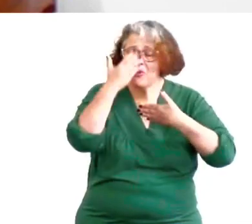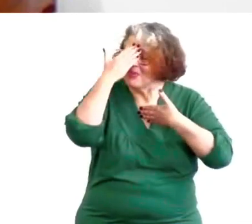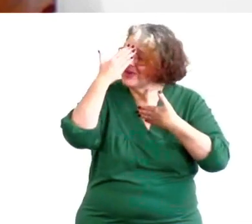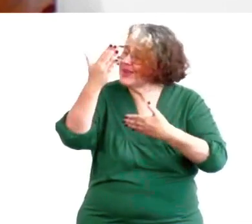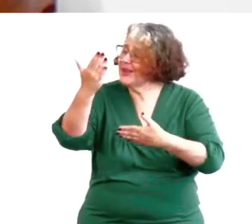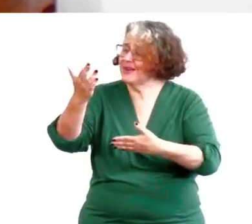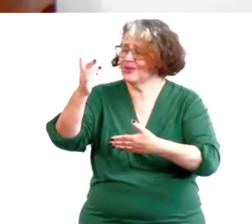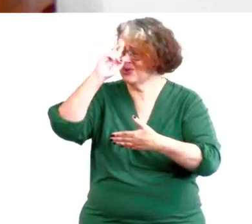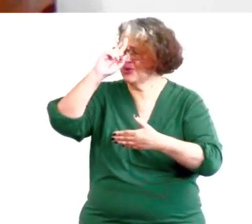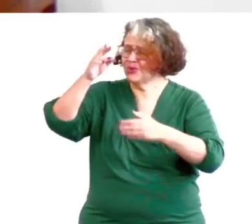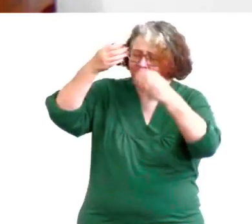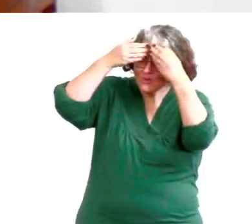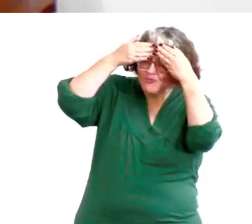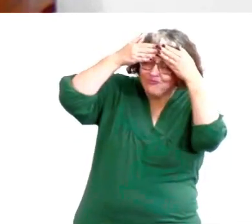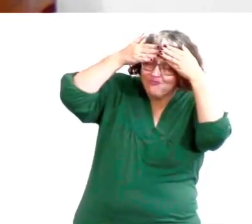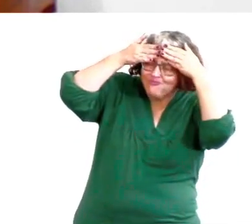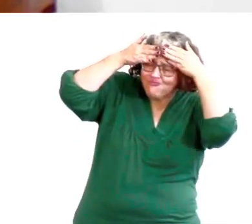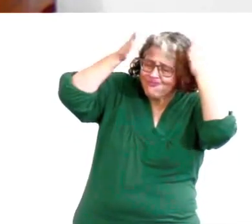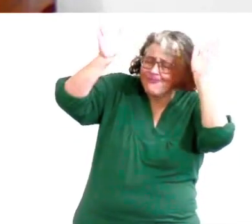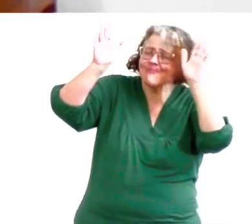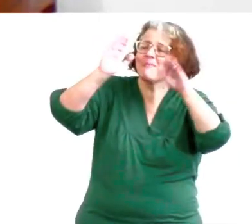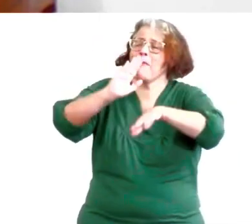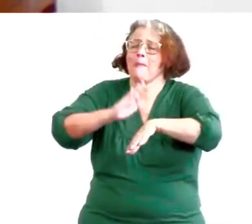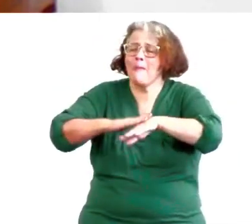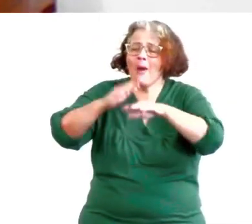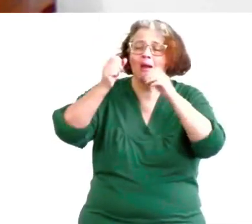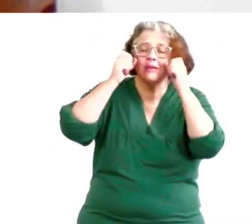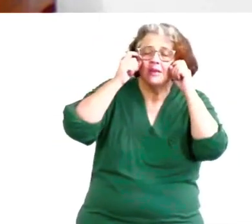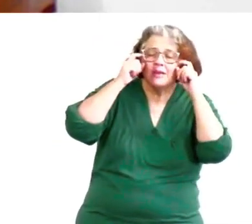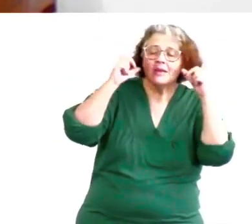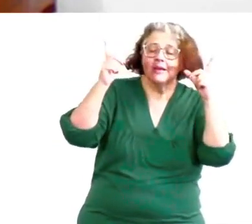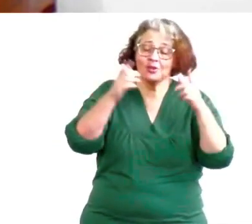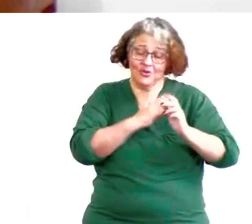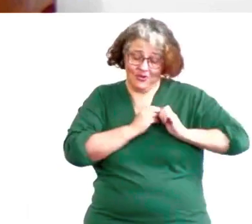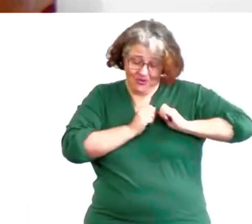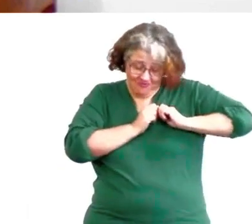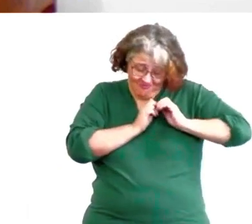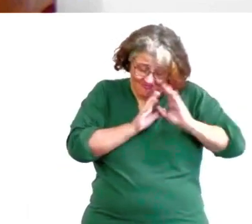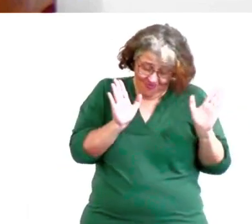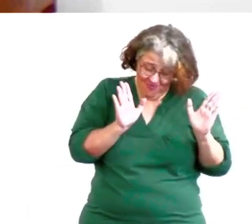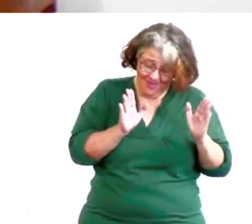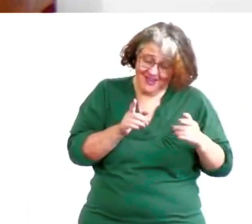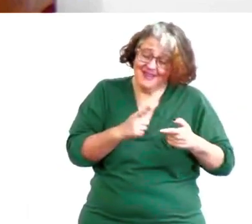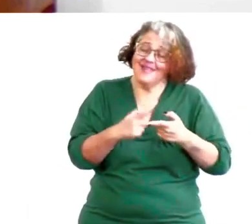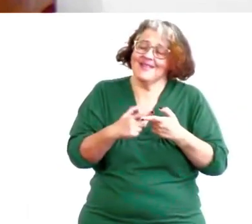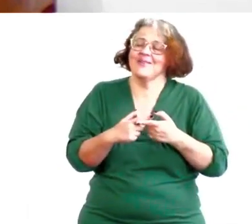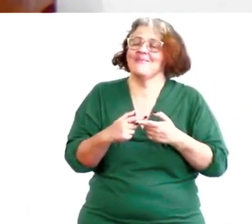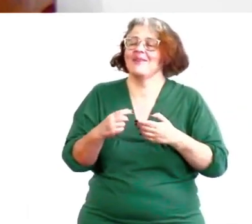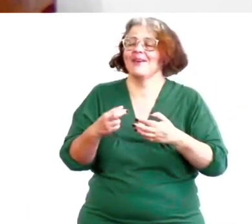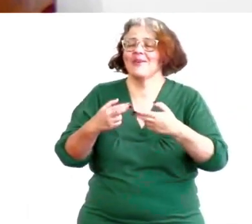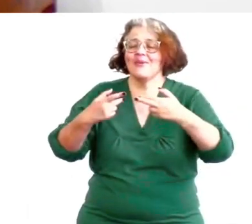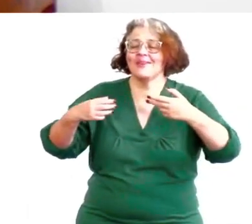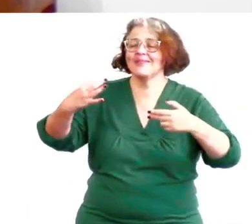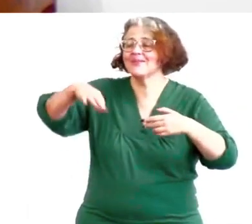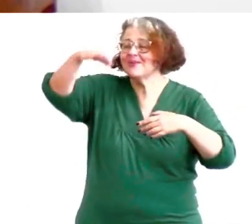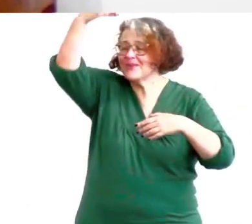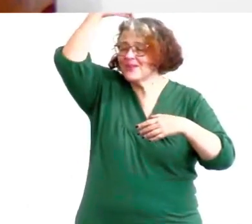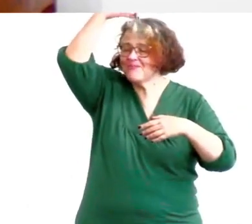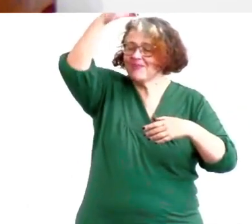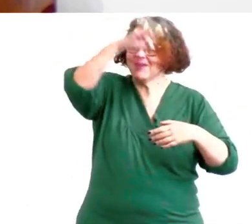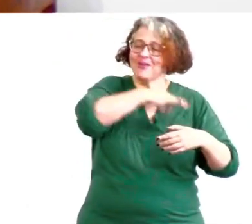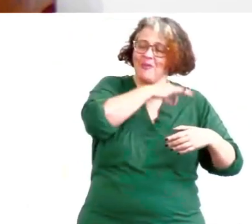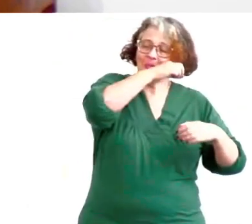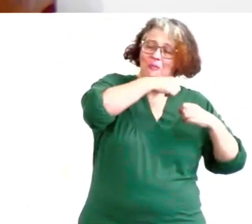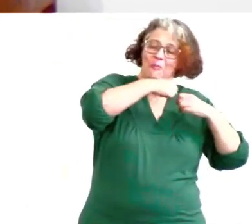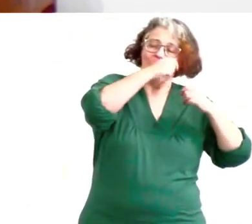abrir nosso entendimento, nossos olhos, nosso coração para coisas do Espírito. Muito obrigado,